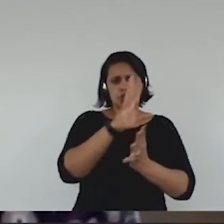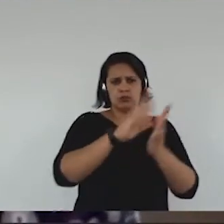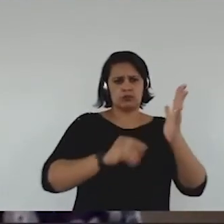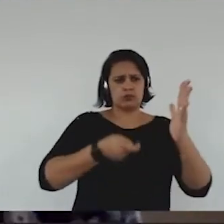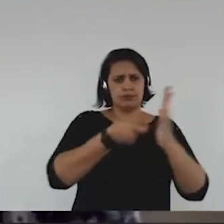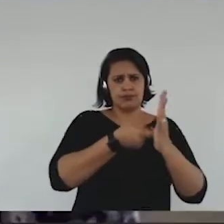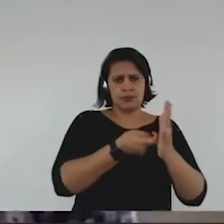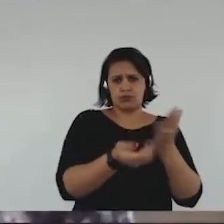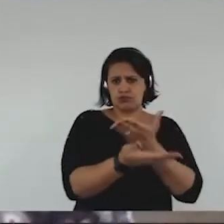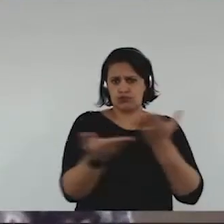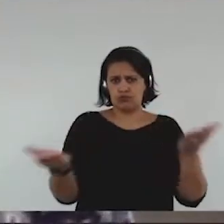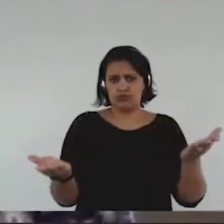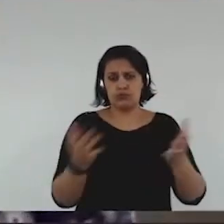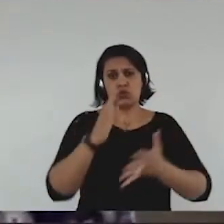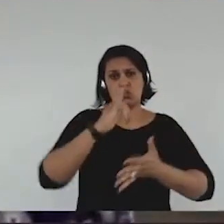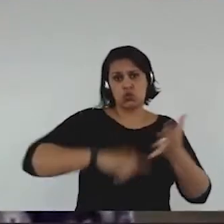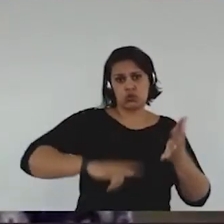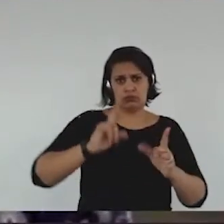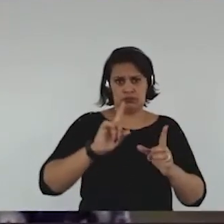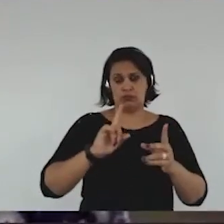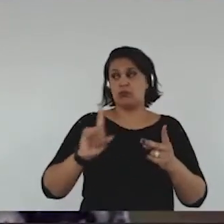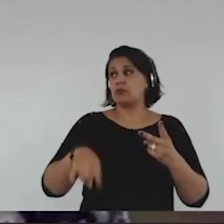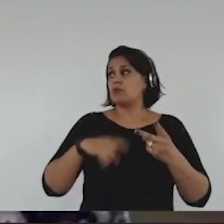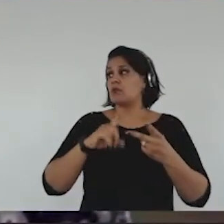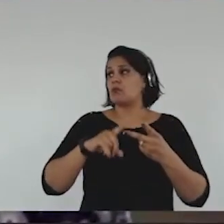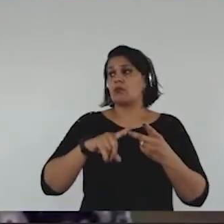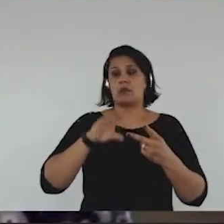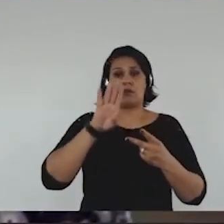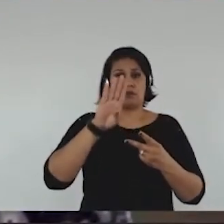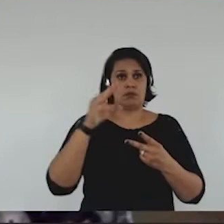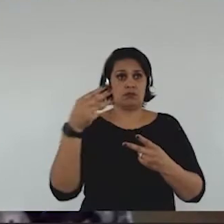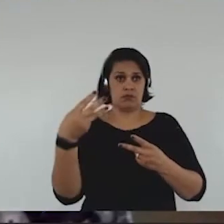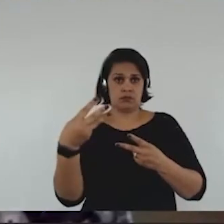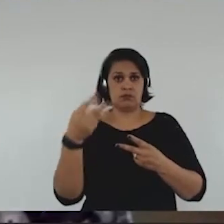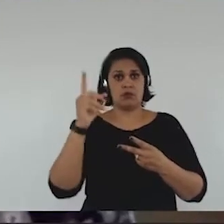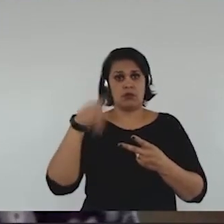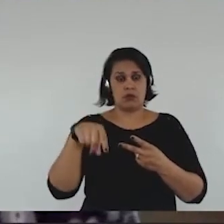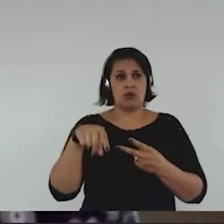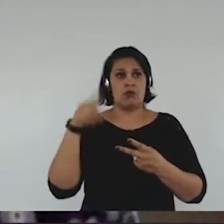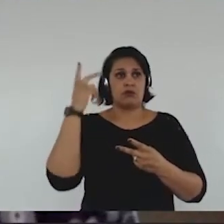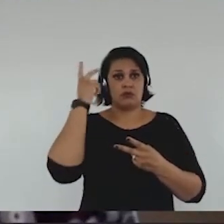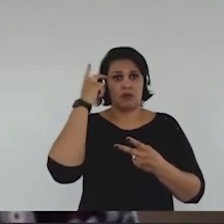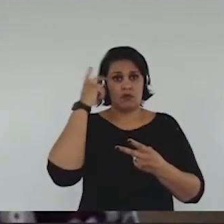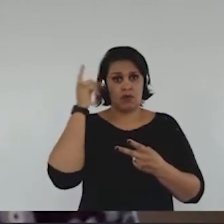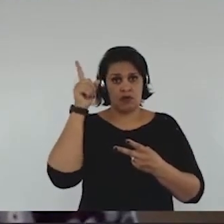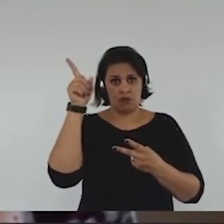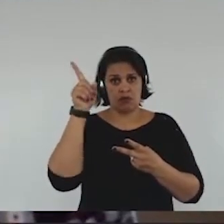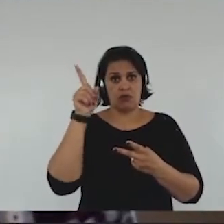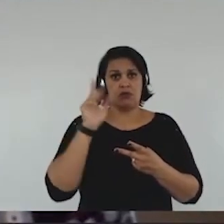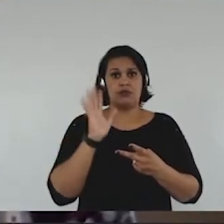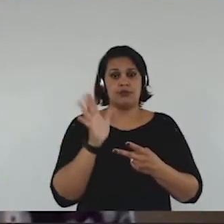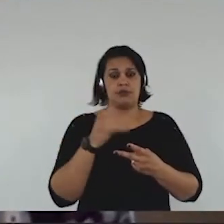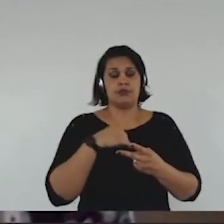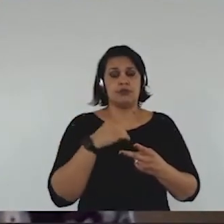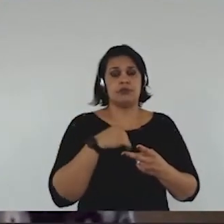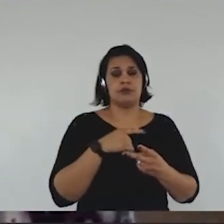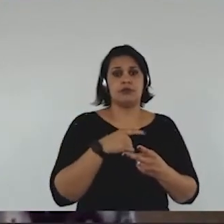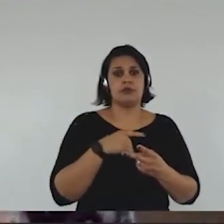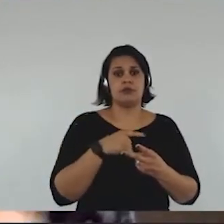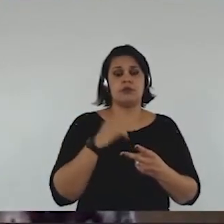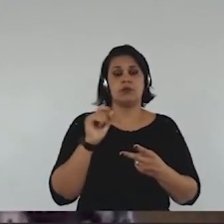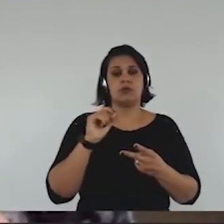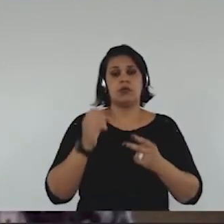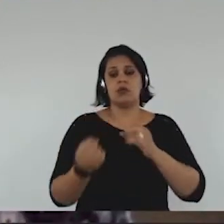documentos. Aí a B3, em São Paulo, é a Câmara do Mercado, ela já havia disponibilizado, já